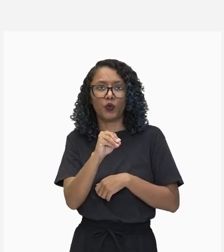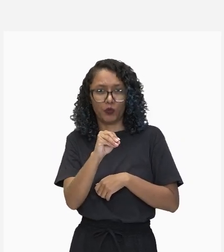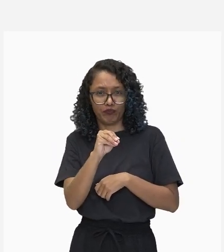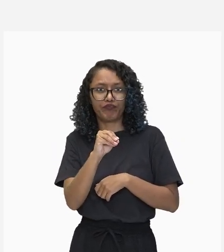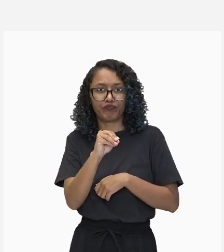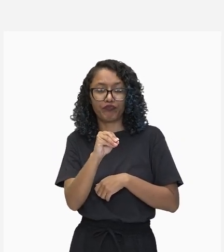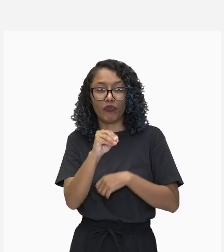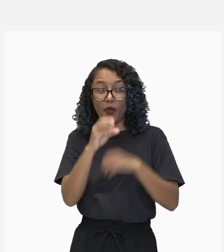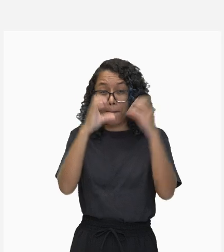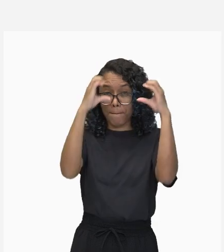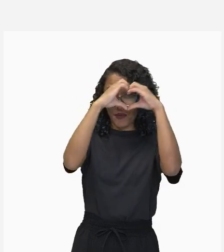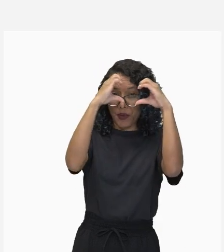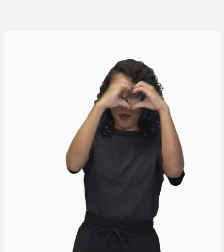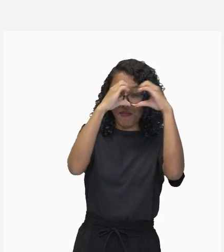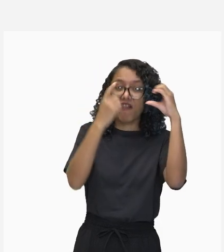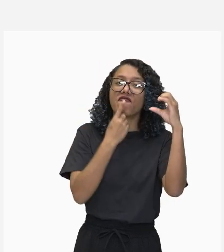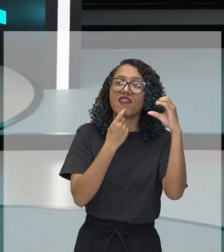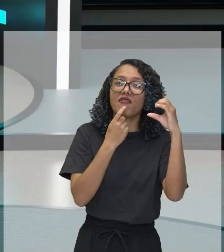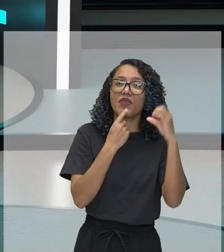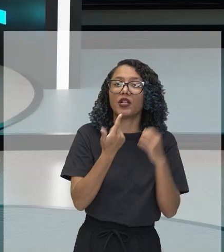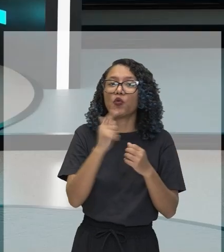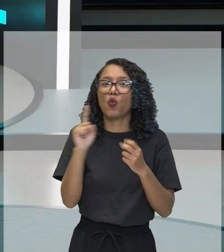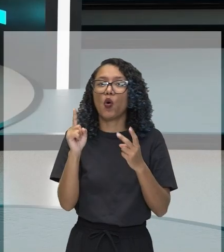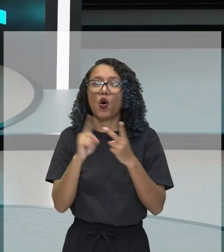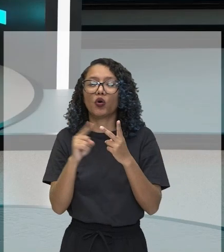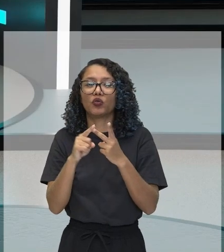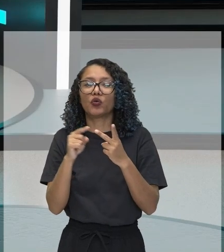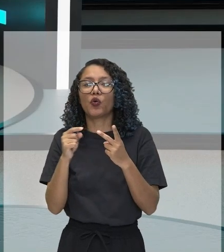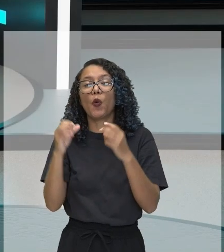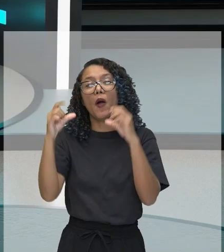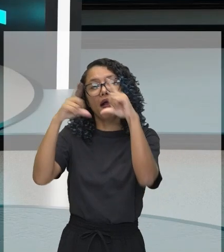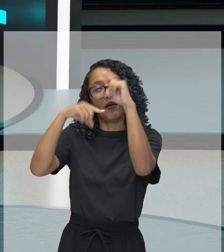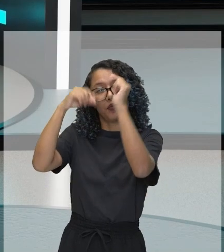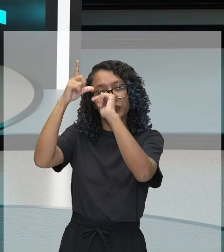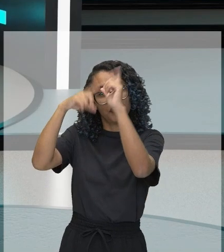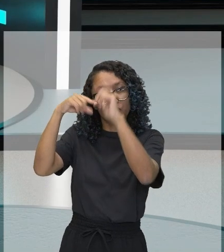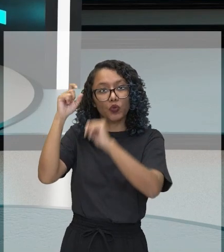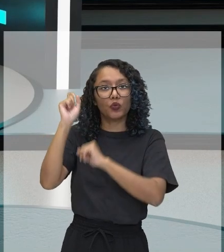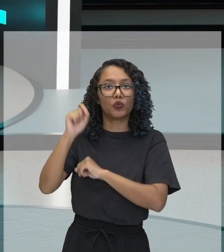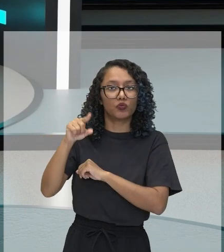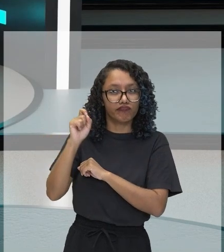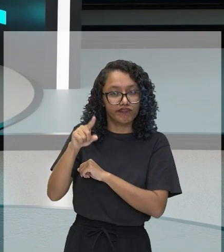estrela azul. Olha só aqui